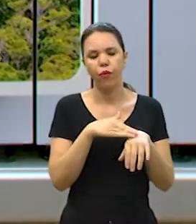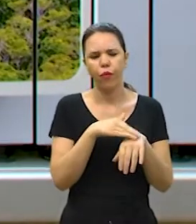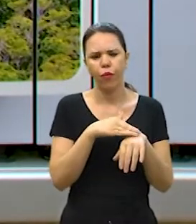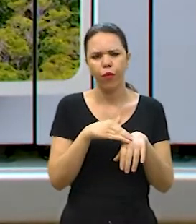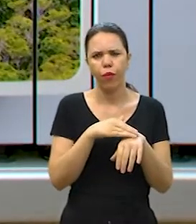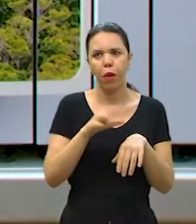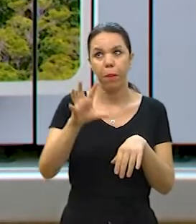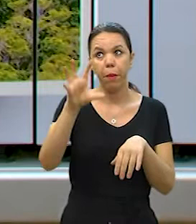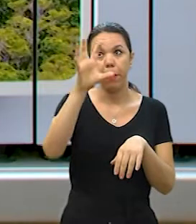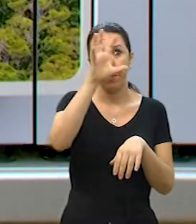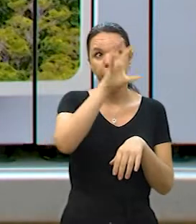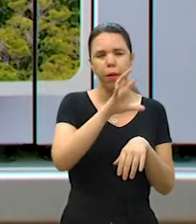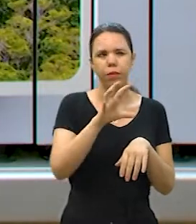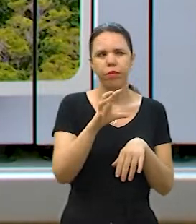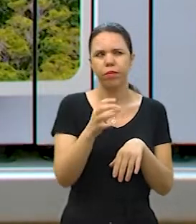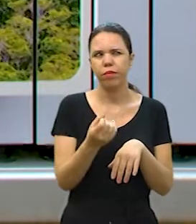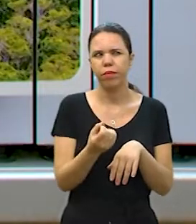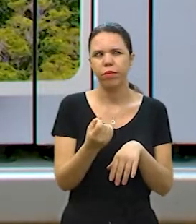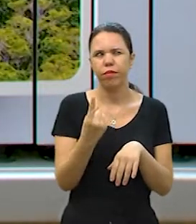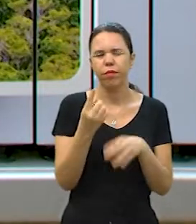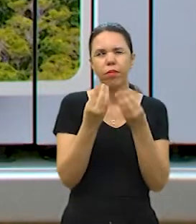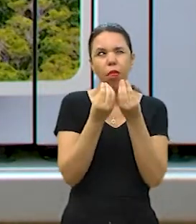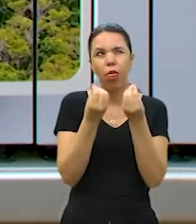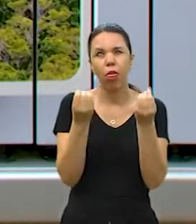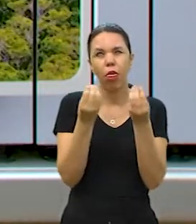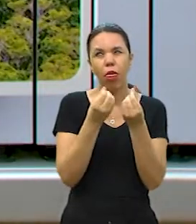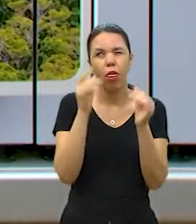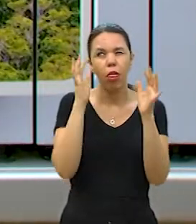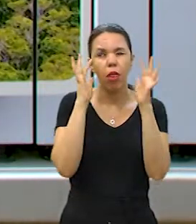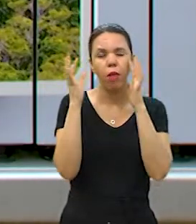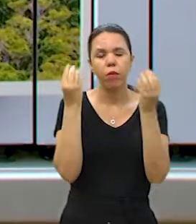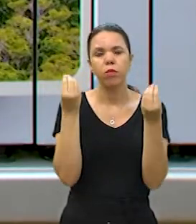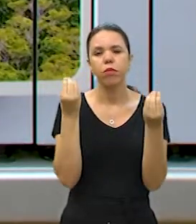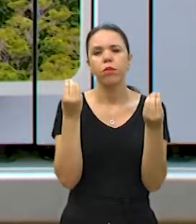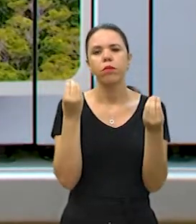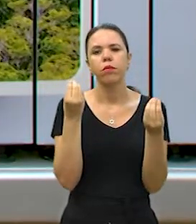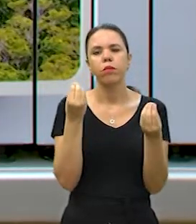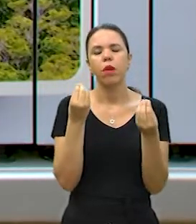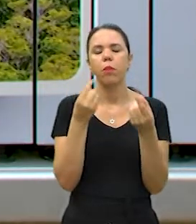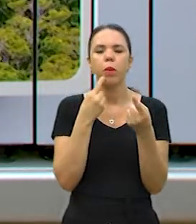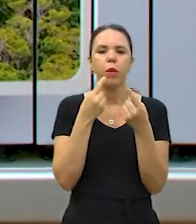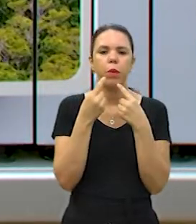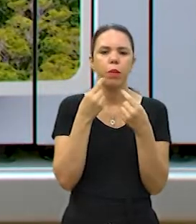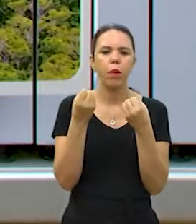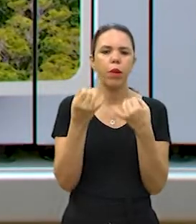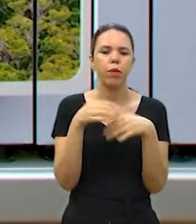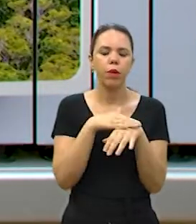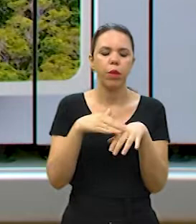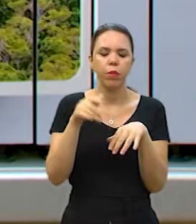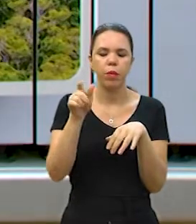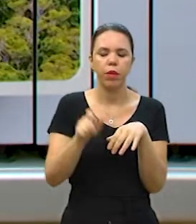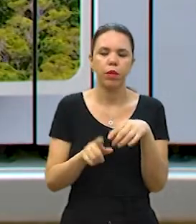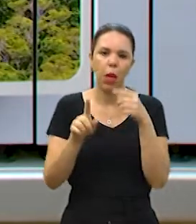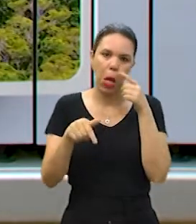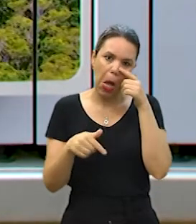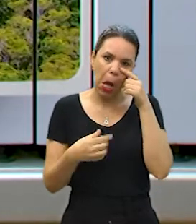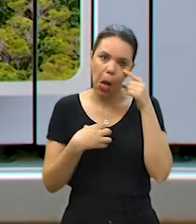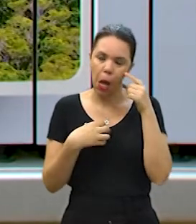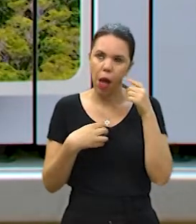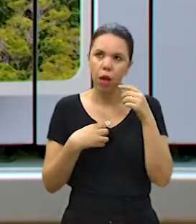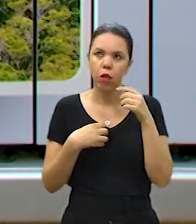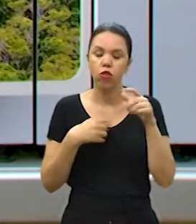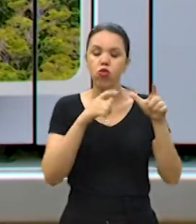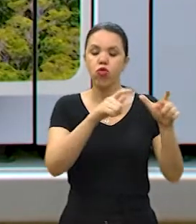falar de um continente, fica uma situação muito abstrata para ela. Então, como dialogar com essa pessoa, a